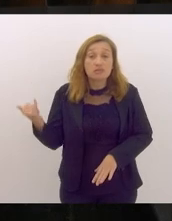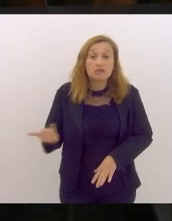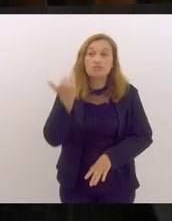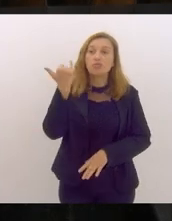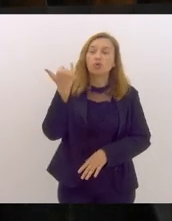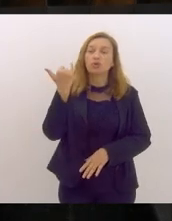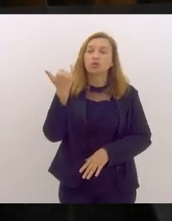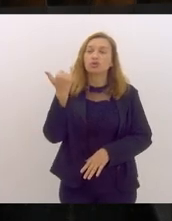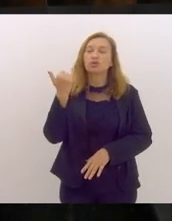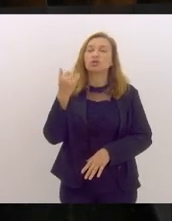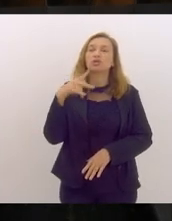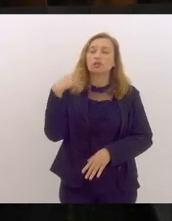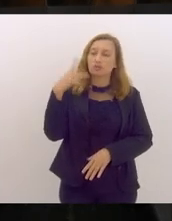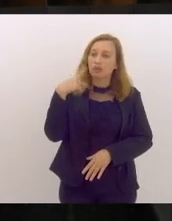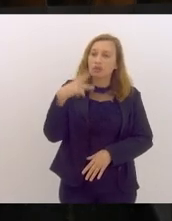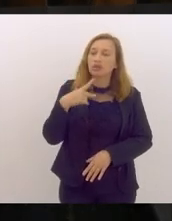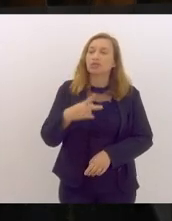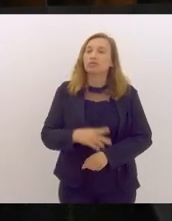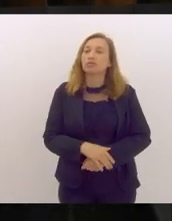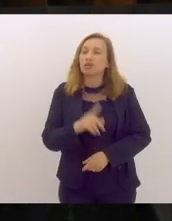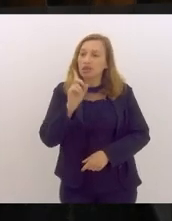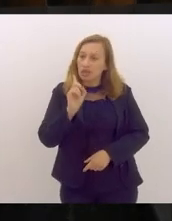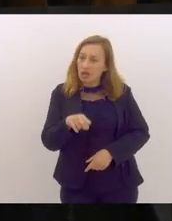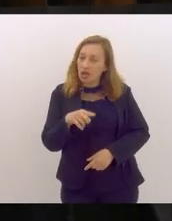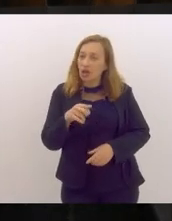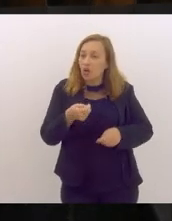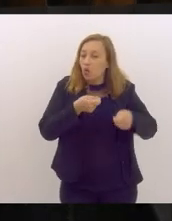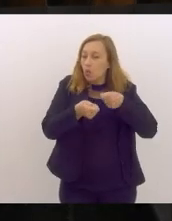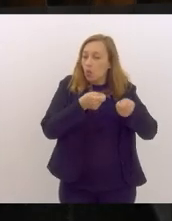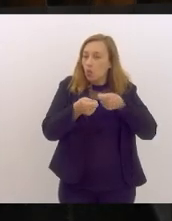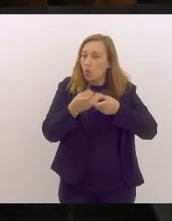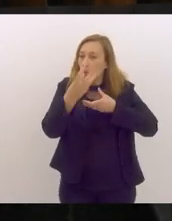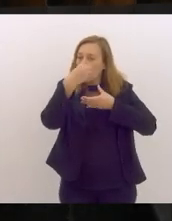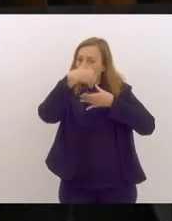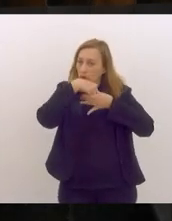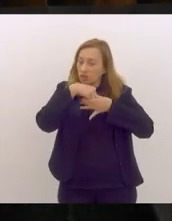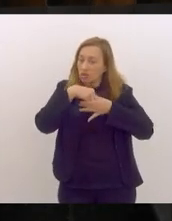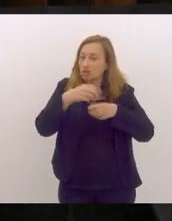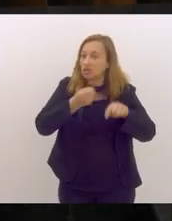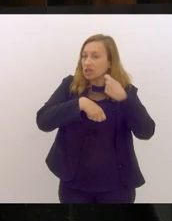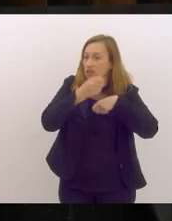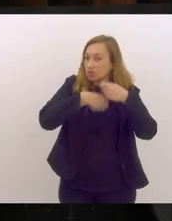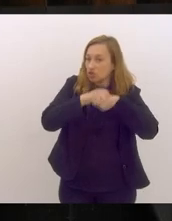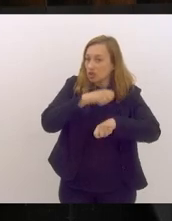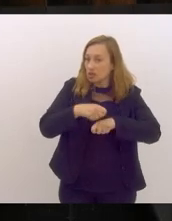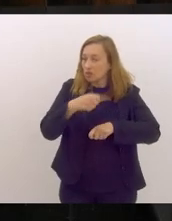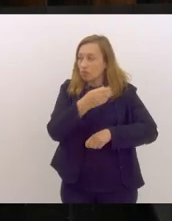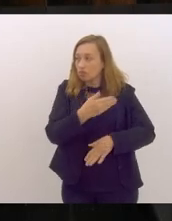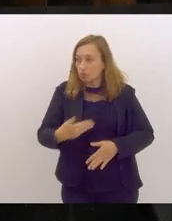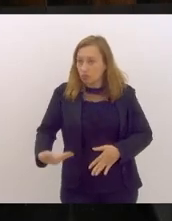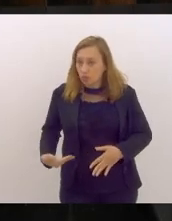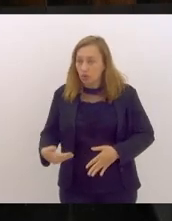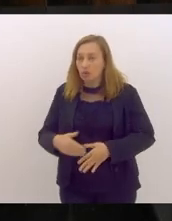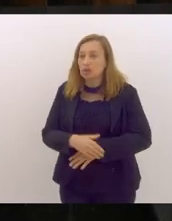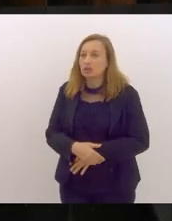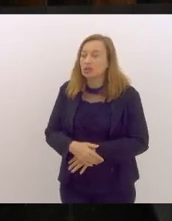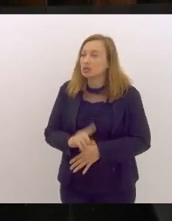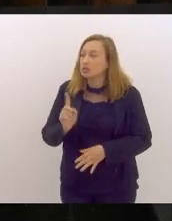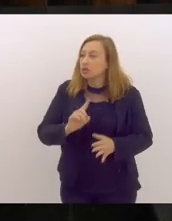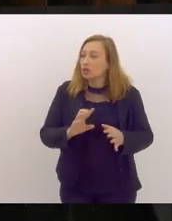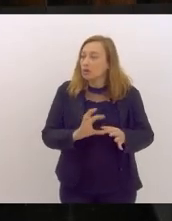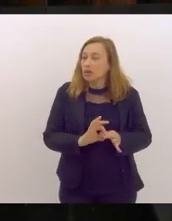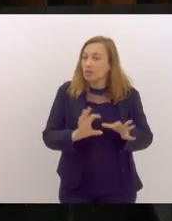fundamentais do parlamento, que é o controle externo da administração pública. Não abrimos